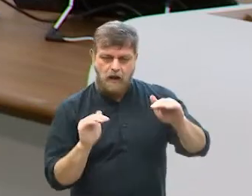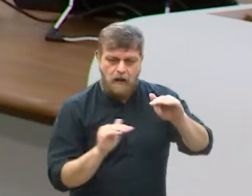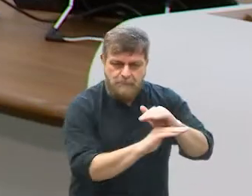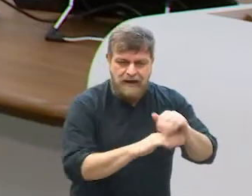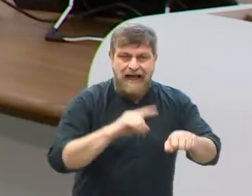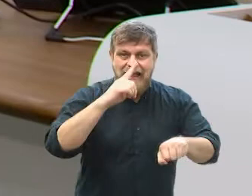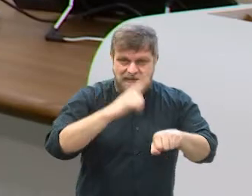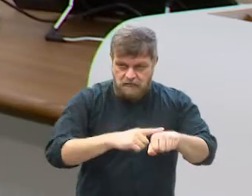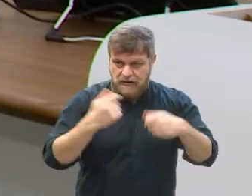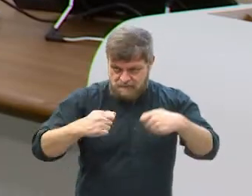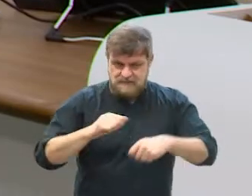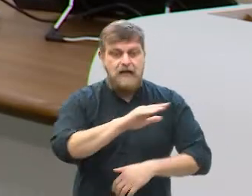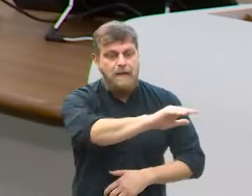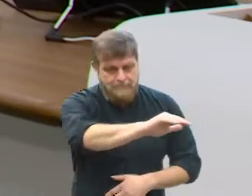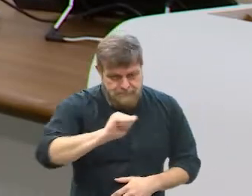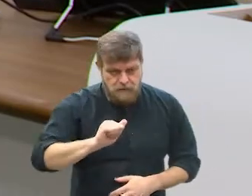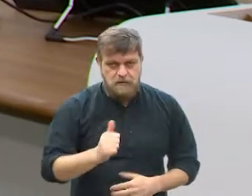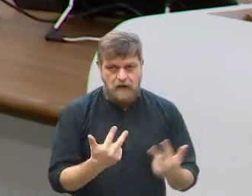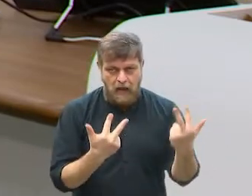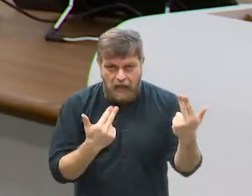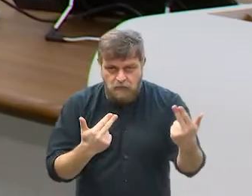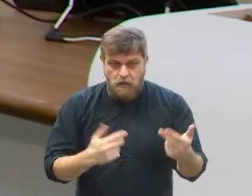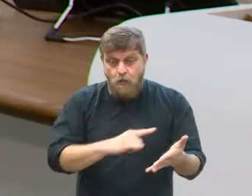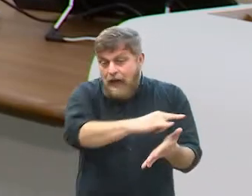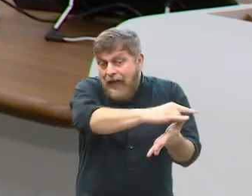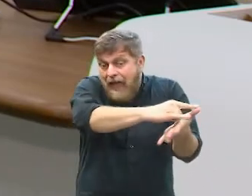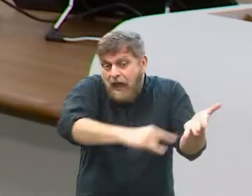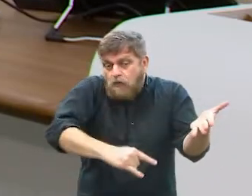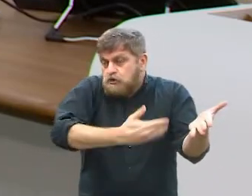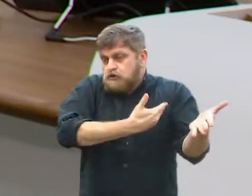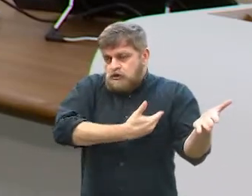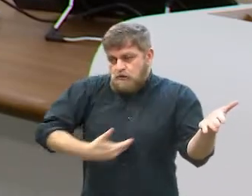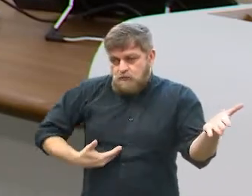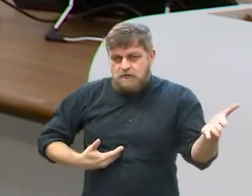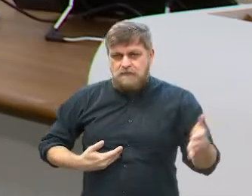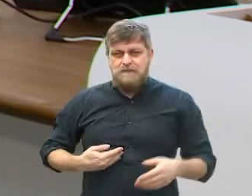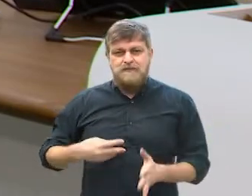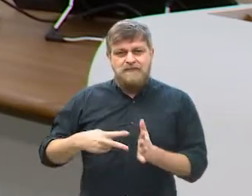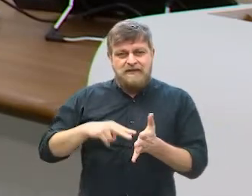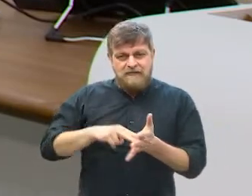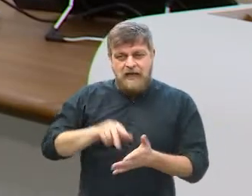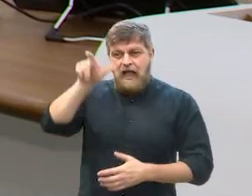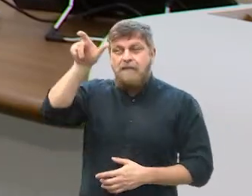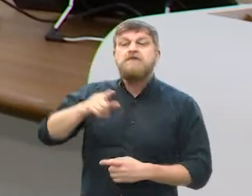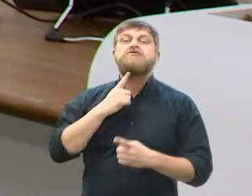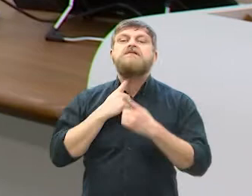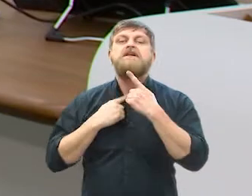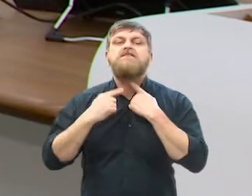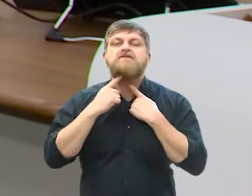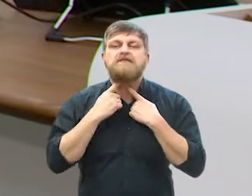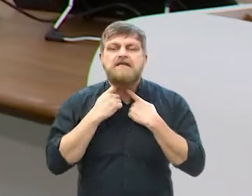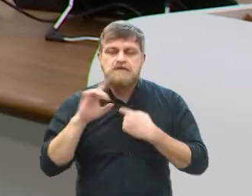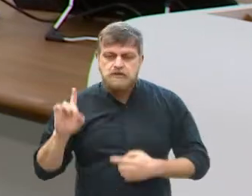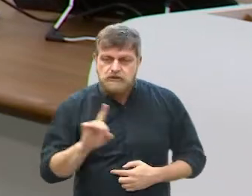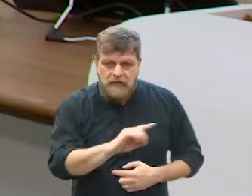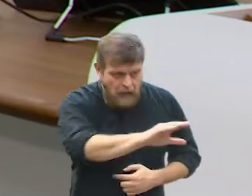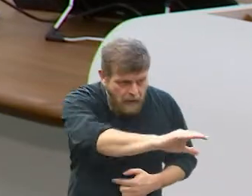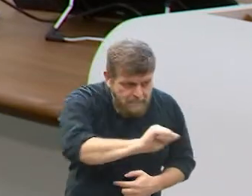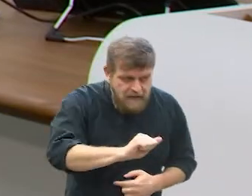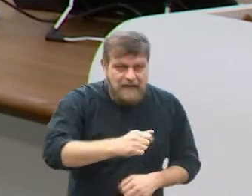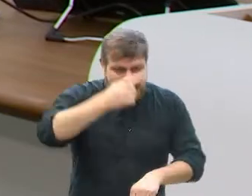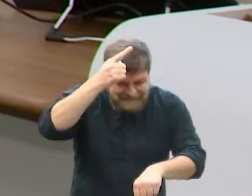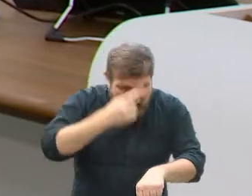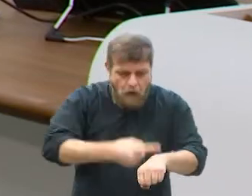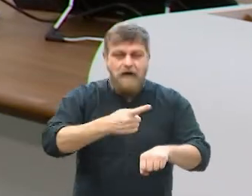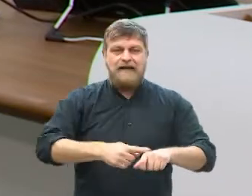imediata também. Imediata, a liquidez significa que se a pessoa quiser tirar o dinheiro, ela tira Isso, na mesma hora.